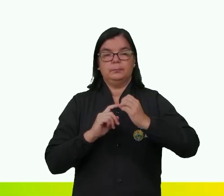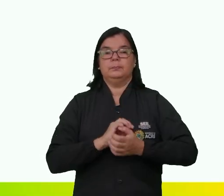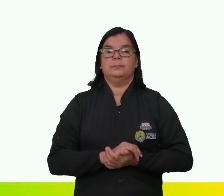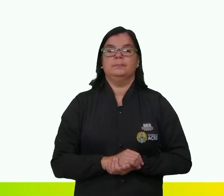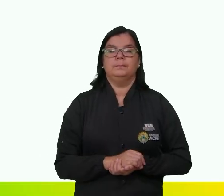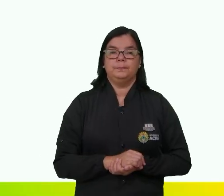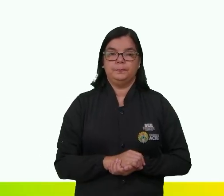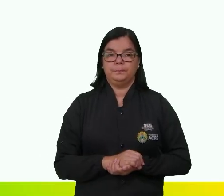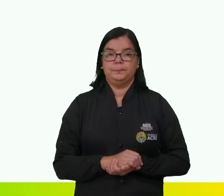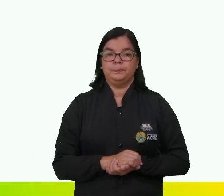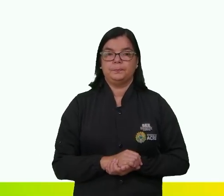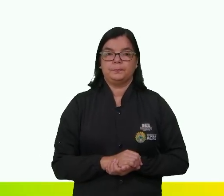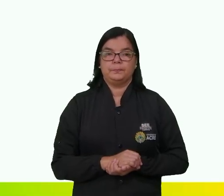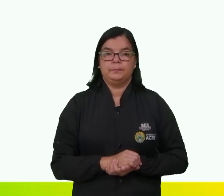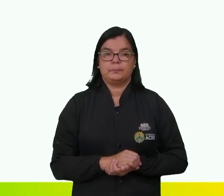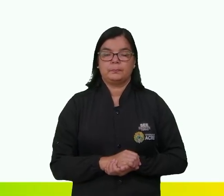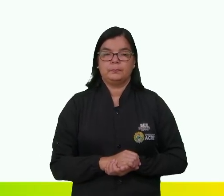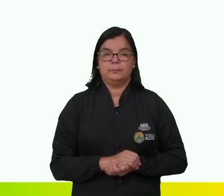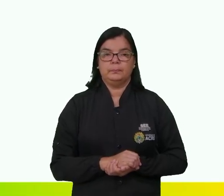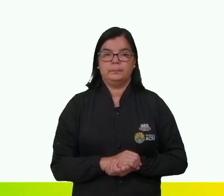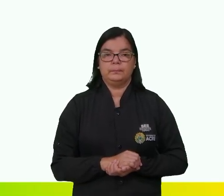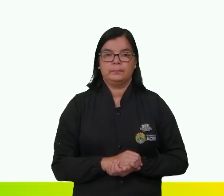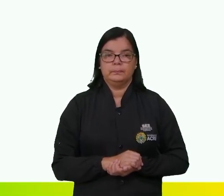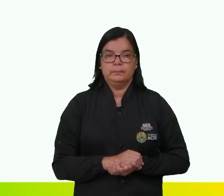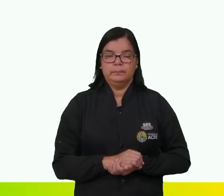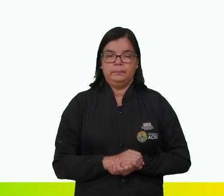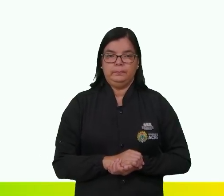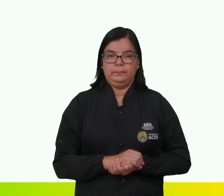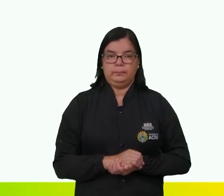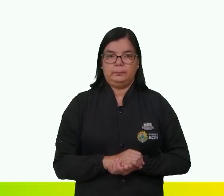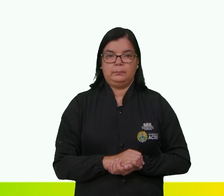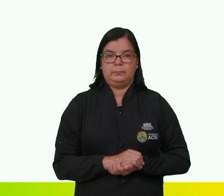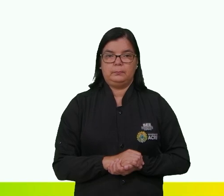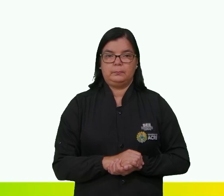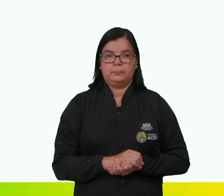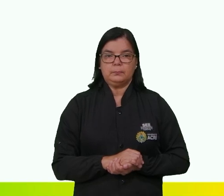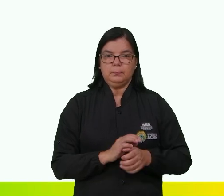mais 0. Então, se eu fizer o seguinte,